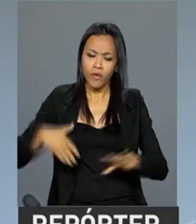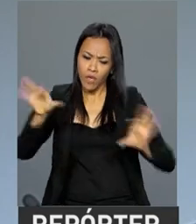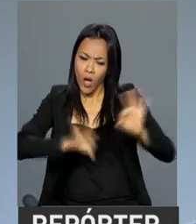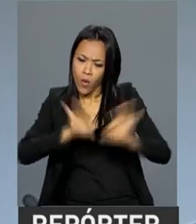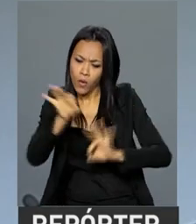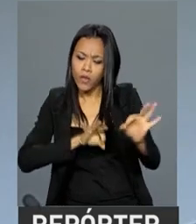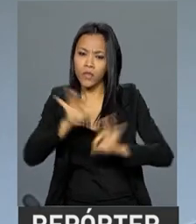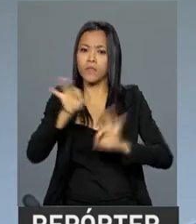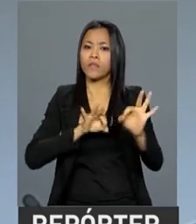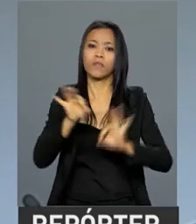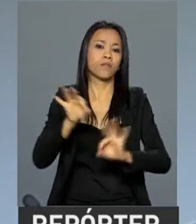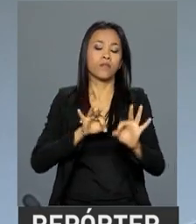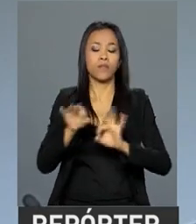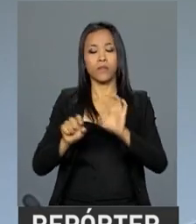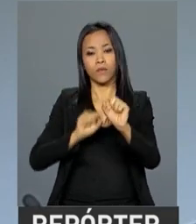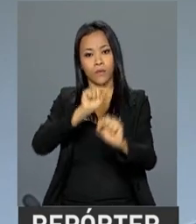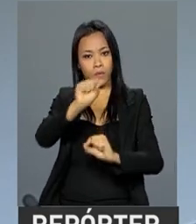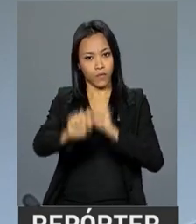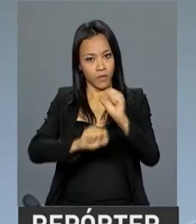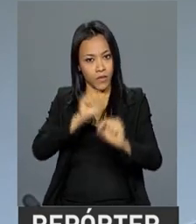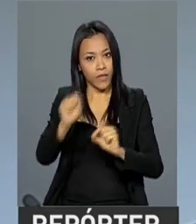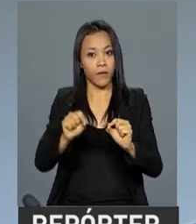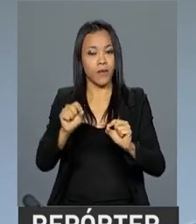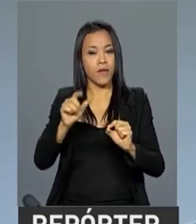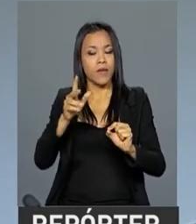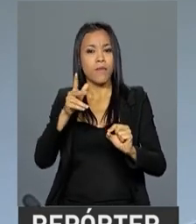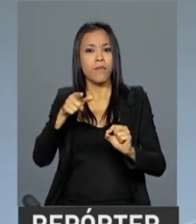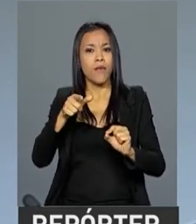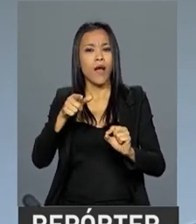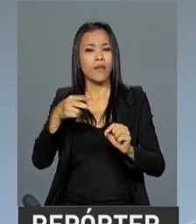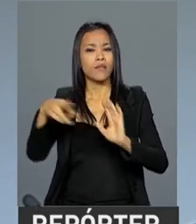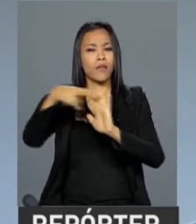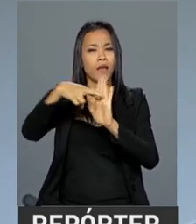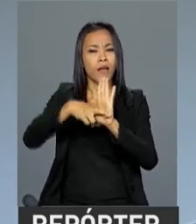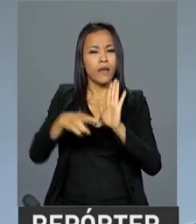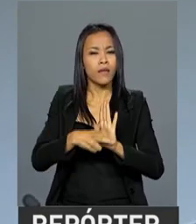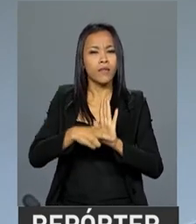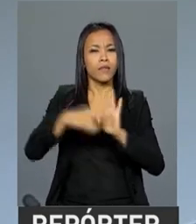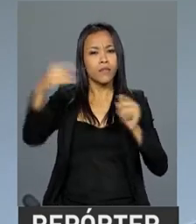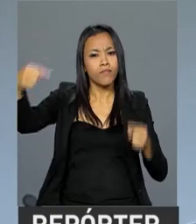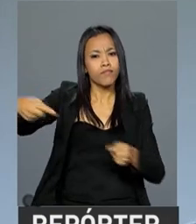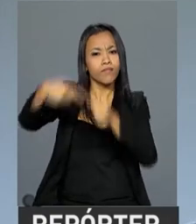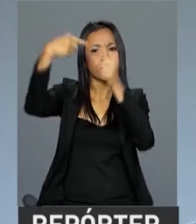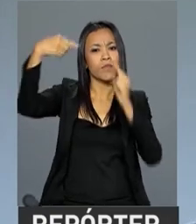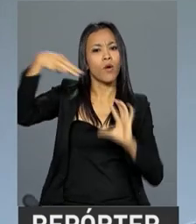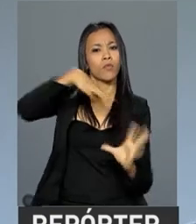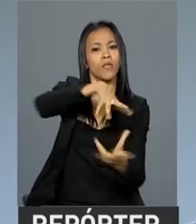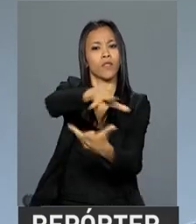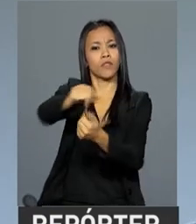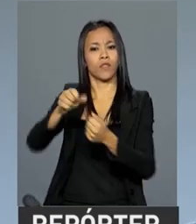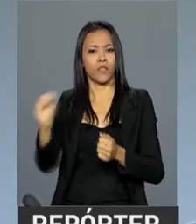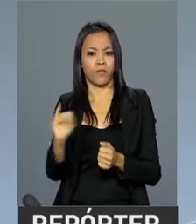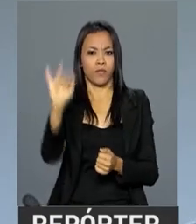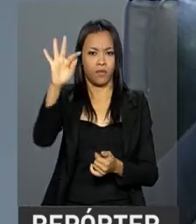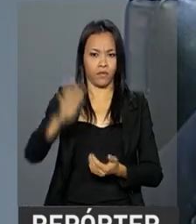padrões de inflação brasileiros para padrões internacionais. Vamos ouvi-lo.